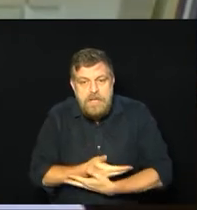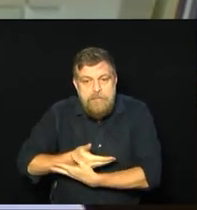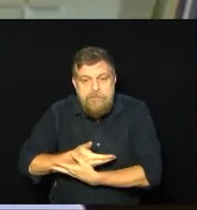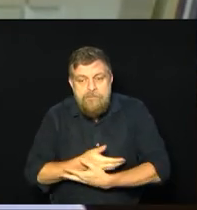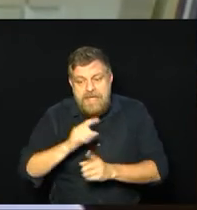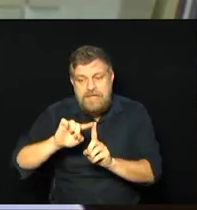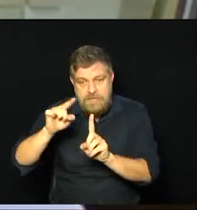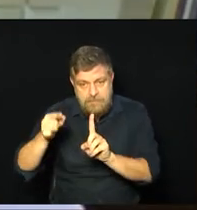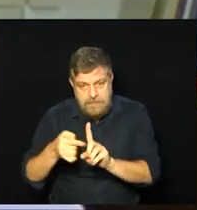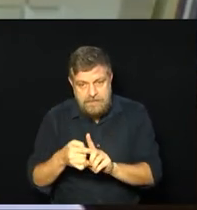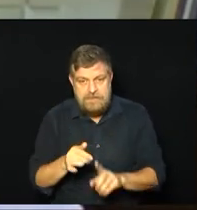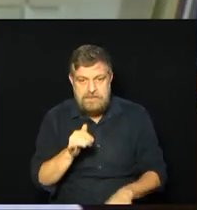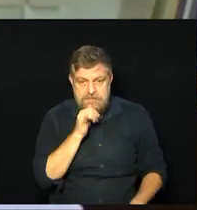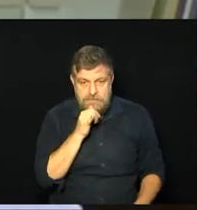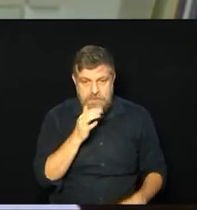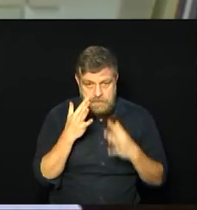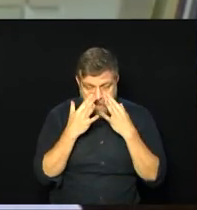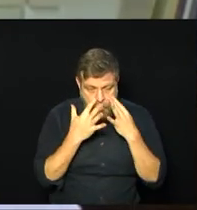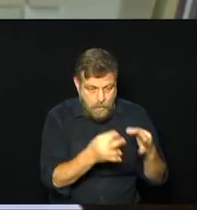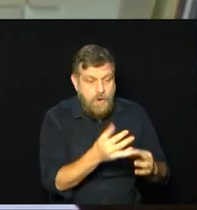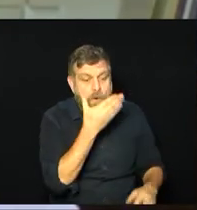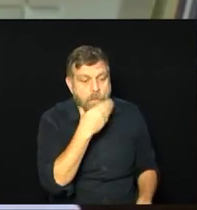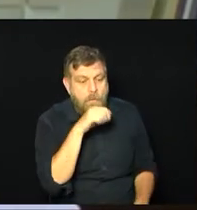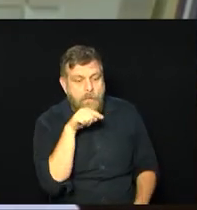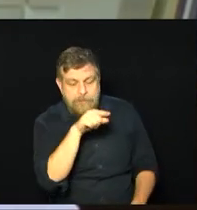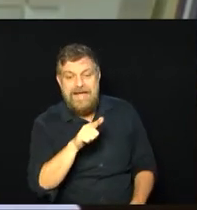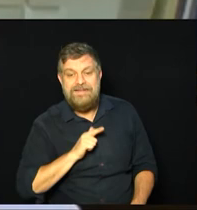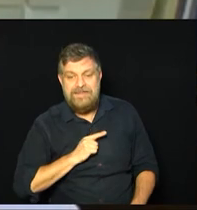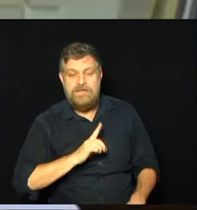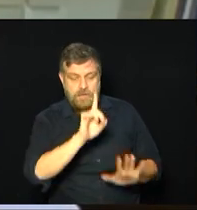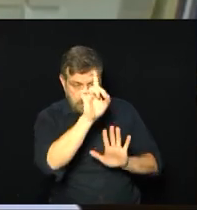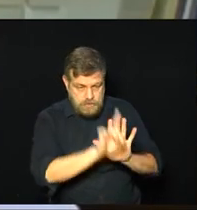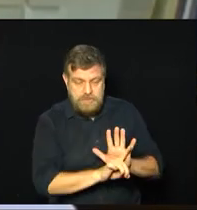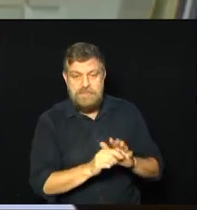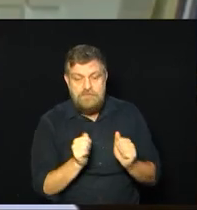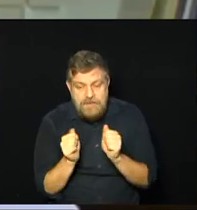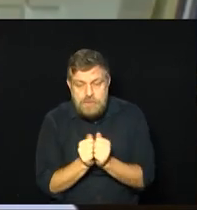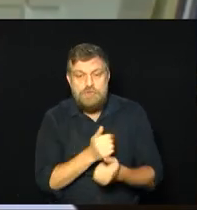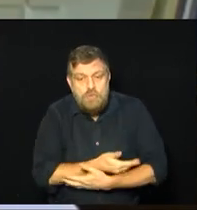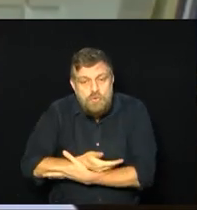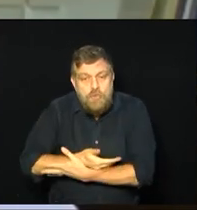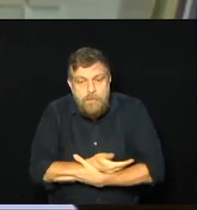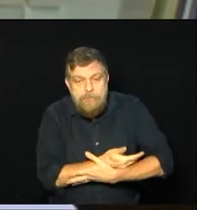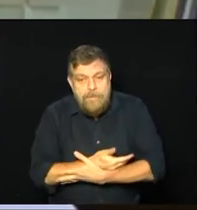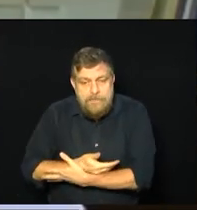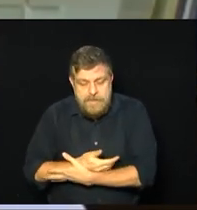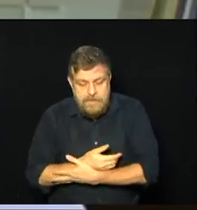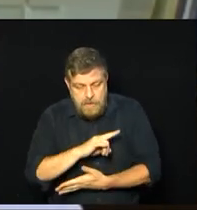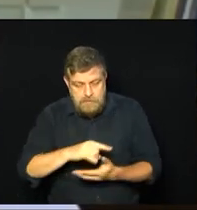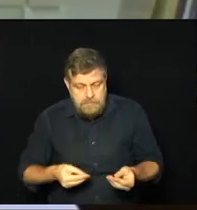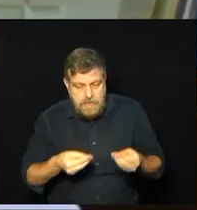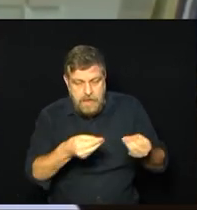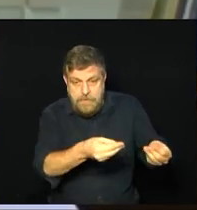pessoa, e hoje também já olham para o pai com licença paternidade, muitas empresas já estão adotando a licença paternidade